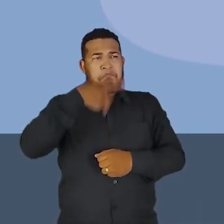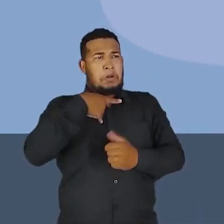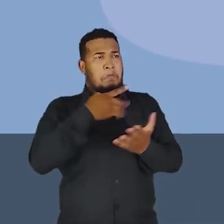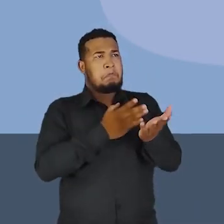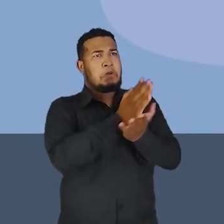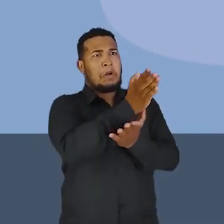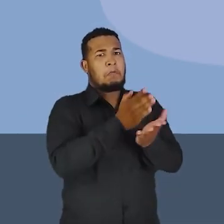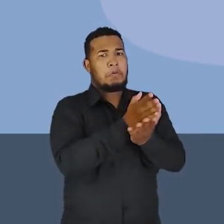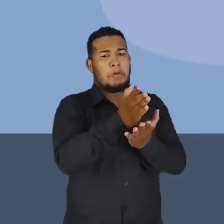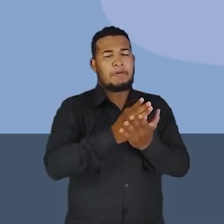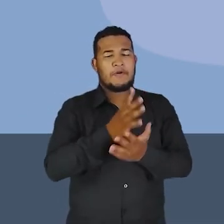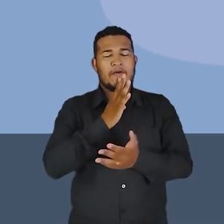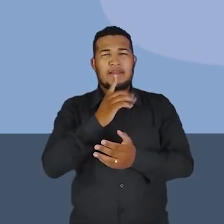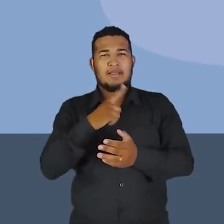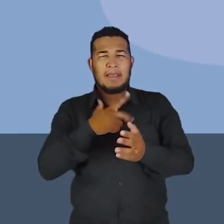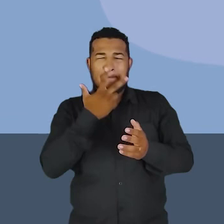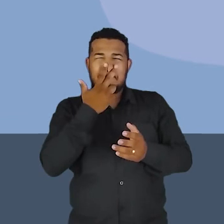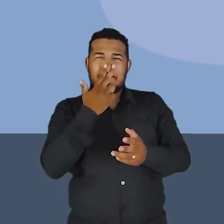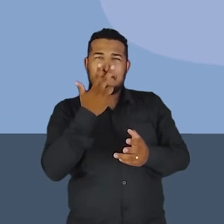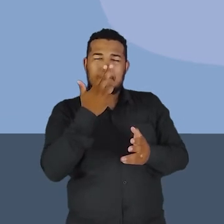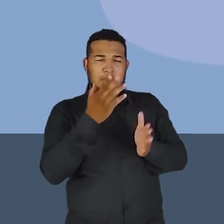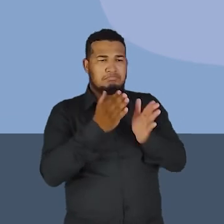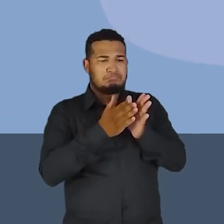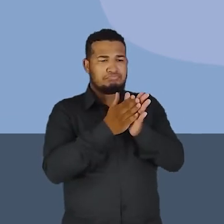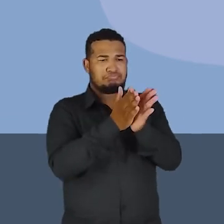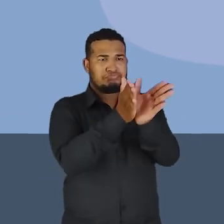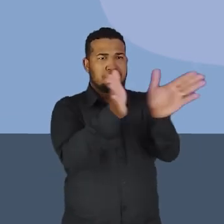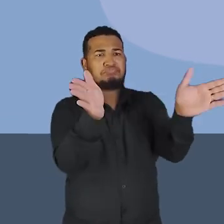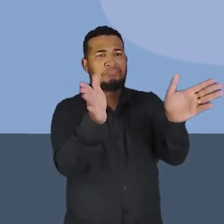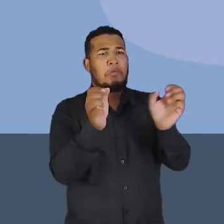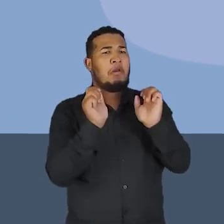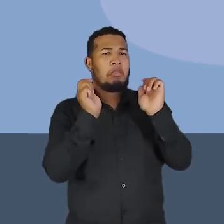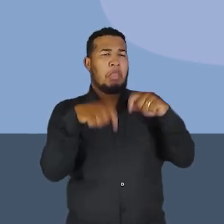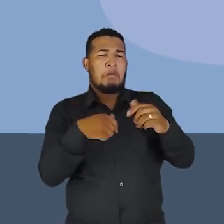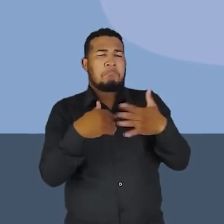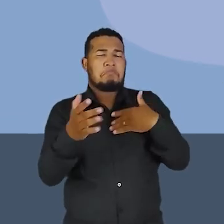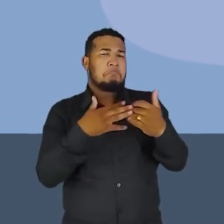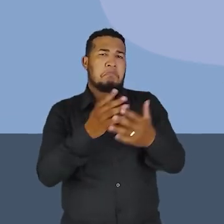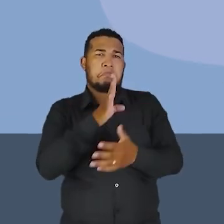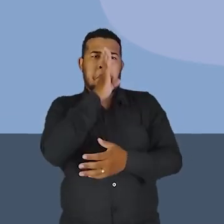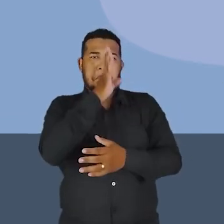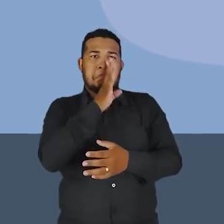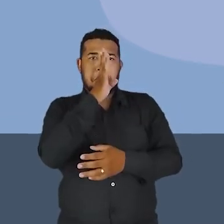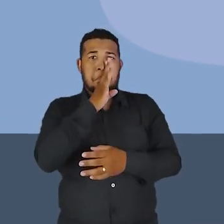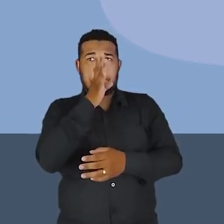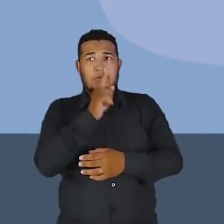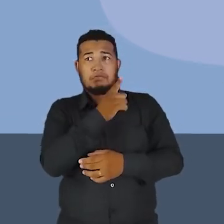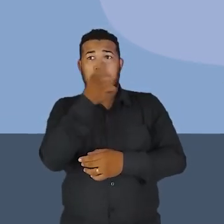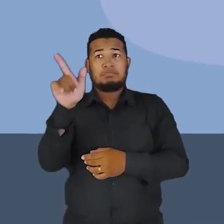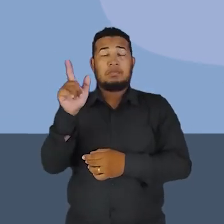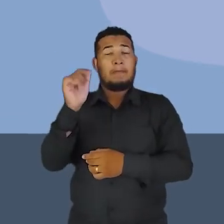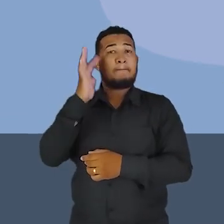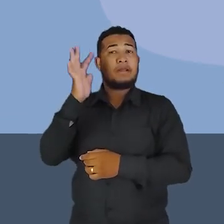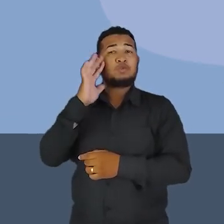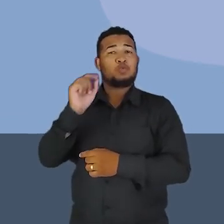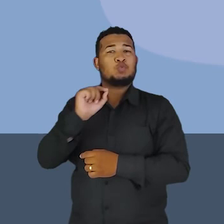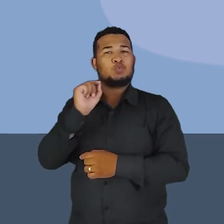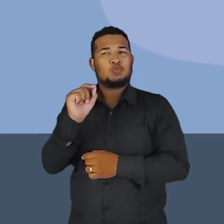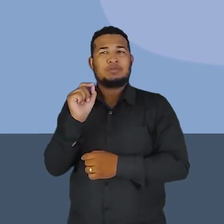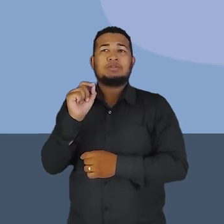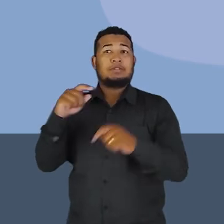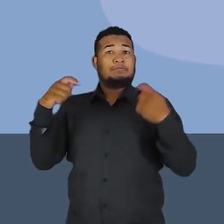imagem dos trilhos, as pessoas entendem que cada um pode ter o seu próprio caminho, enquanto outros entendem